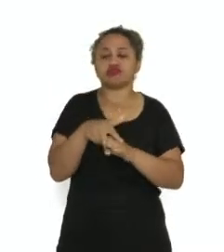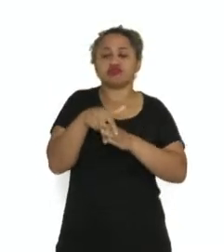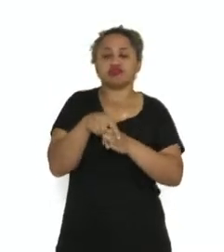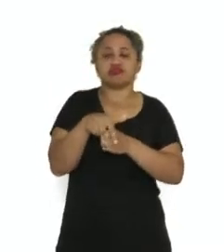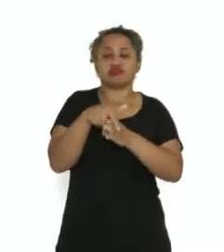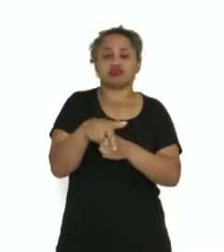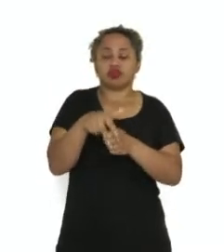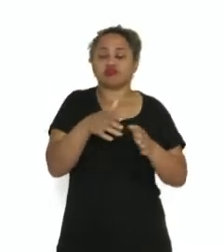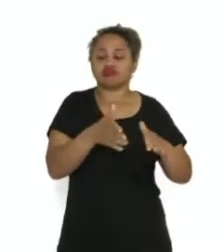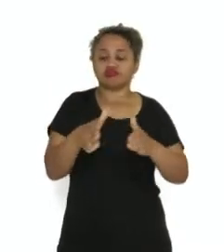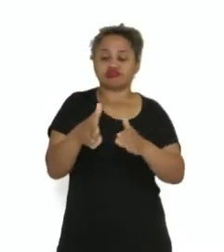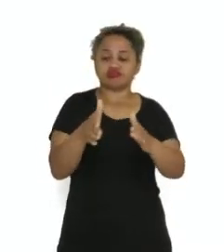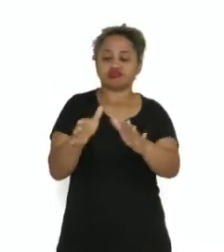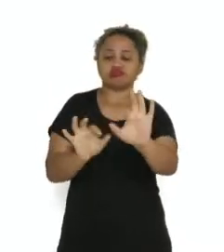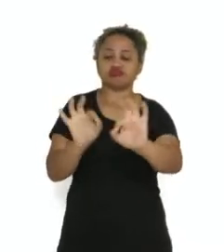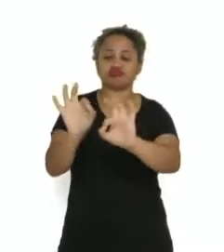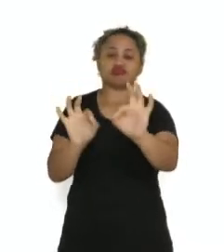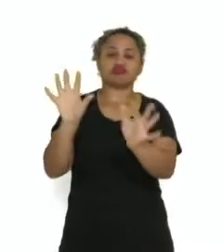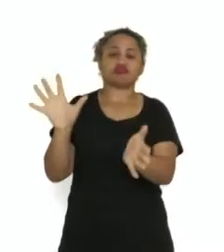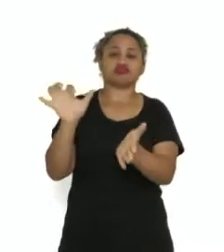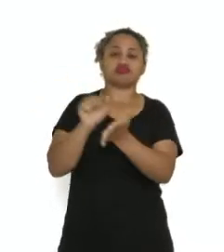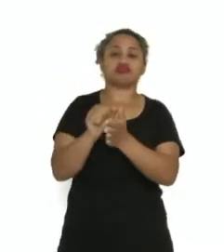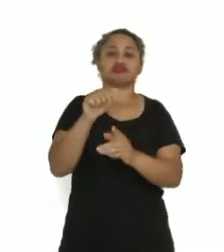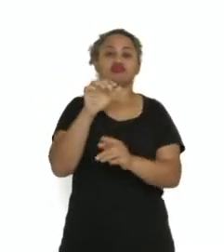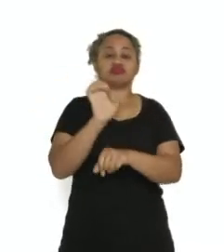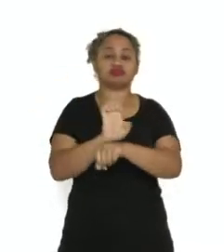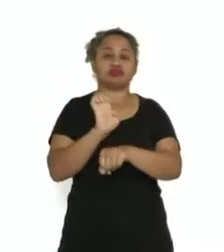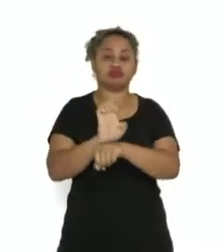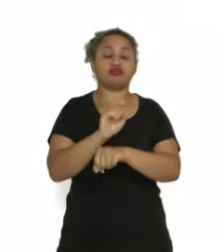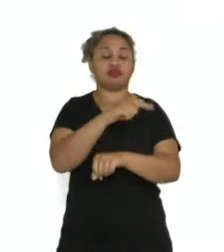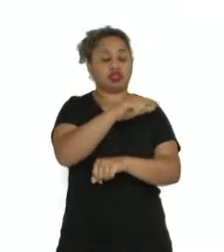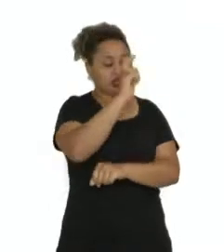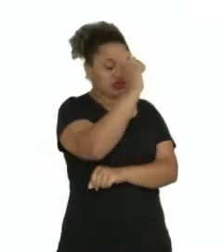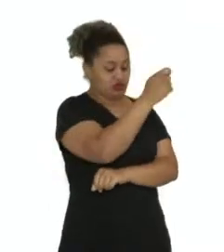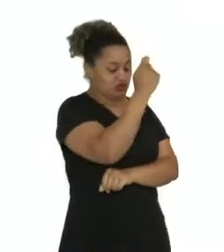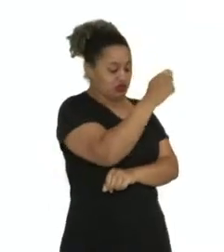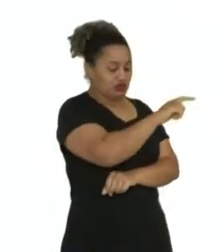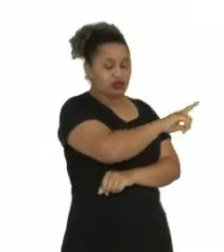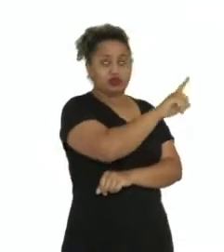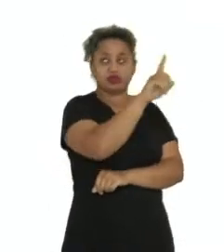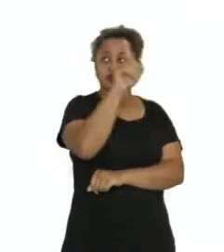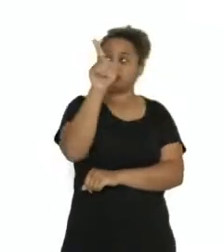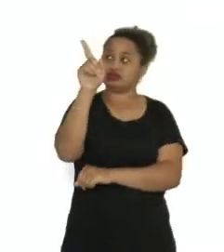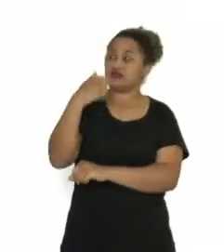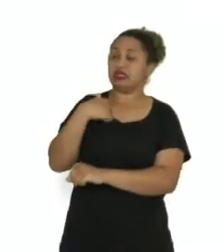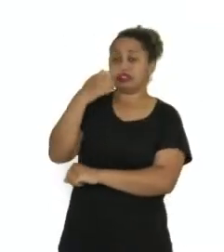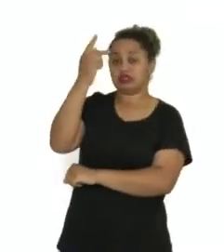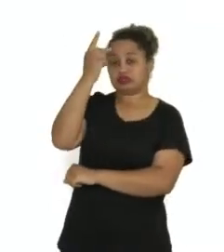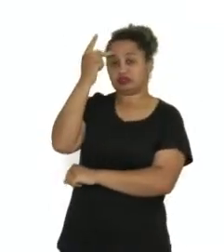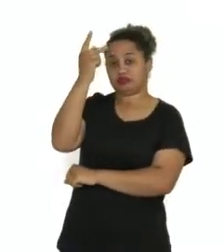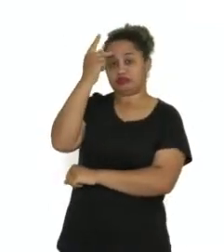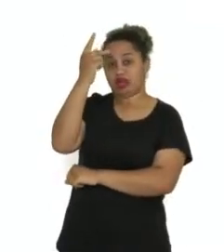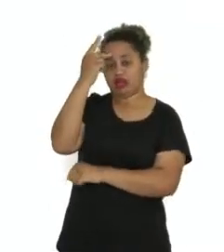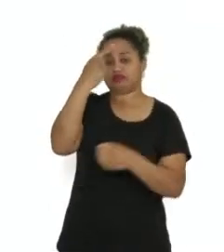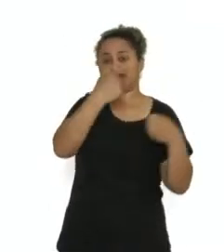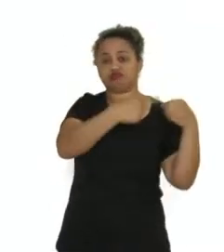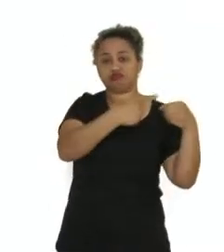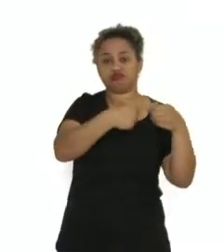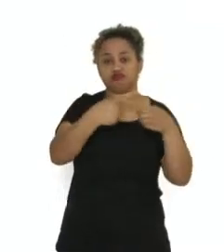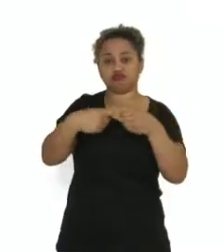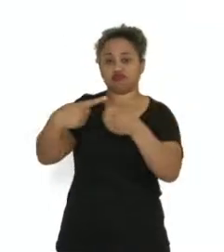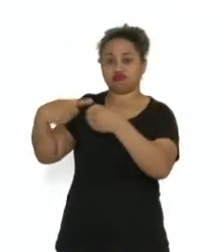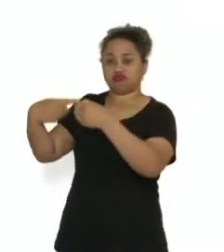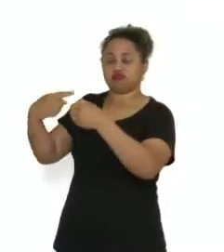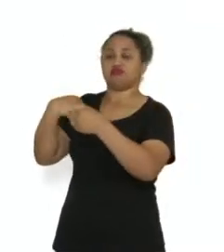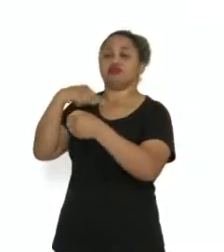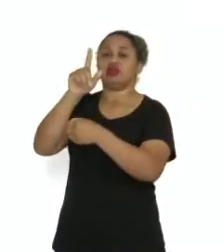Aquele caminho dos tropeiros que era lá do Rio Grande do Sul até São Paulo, passando, né, por cidades paranaenses